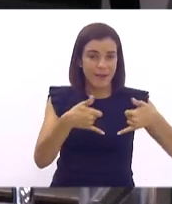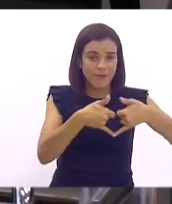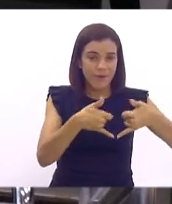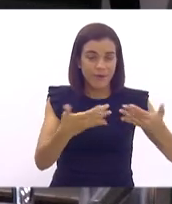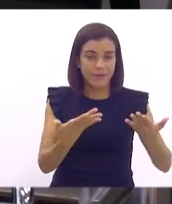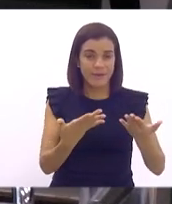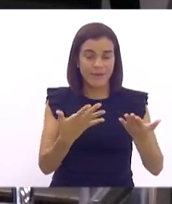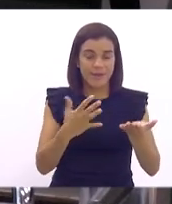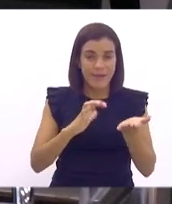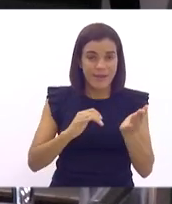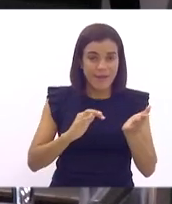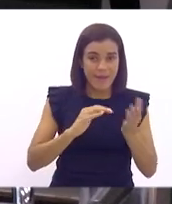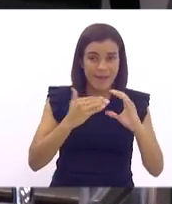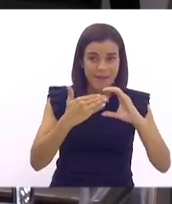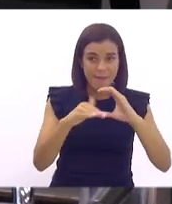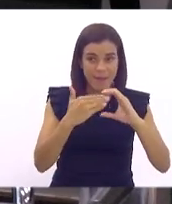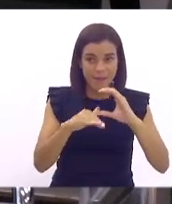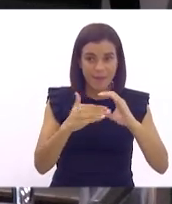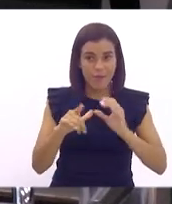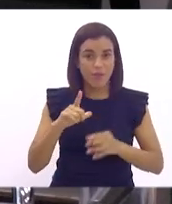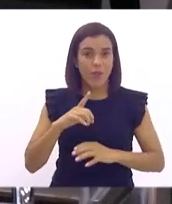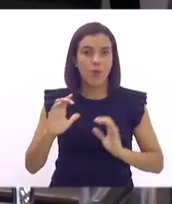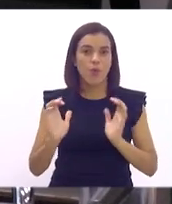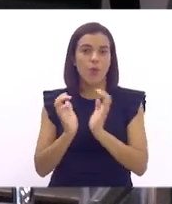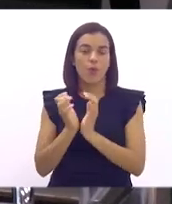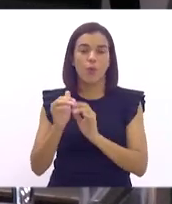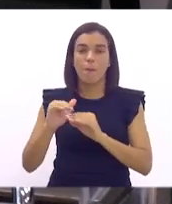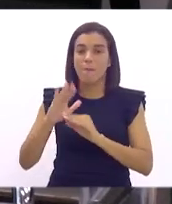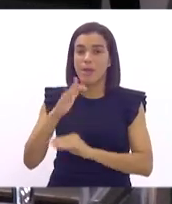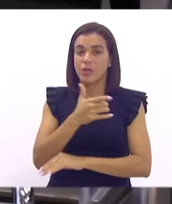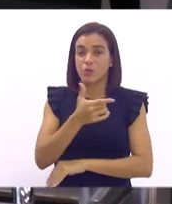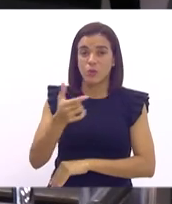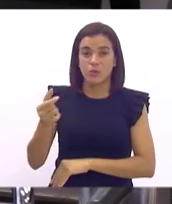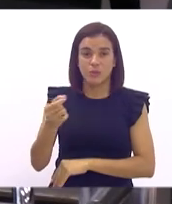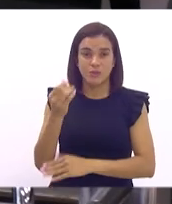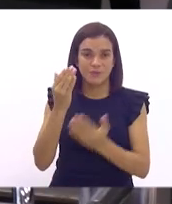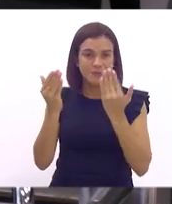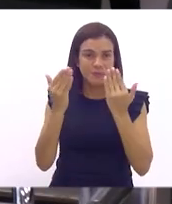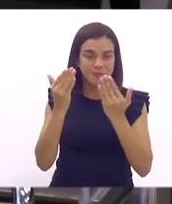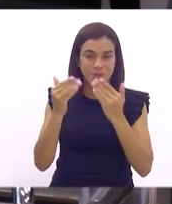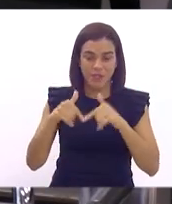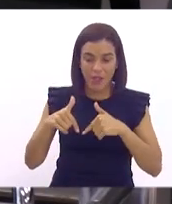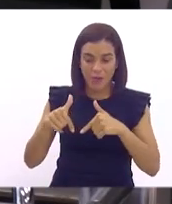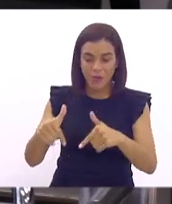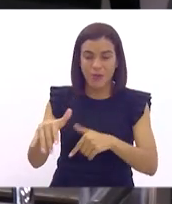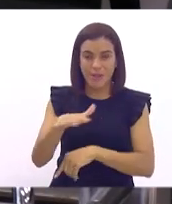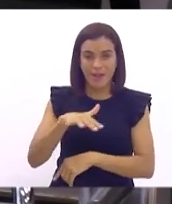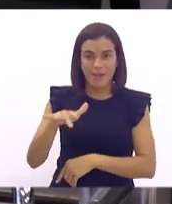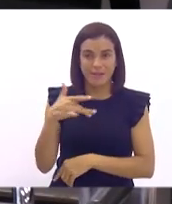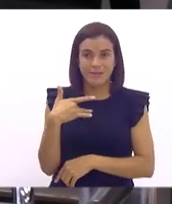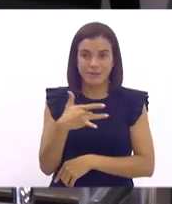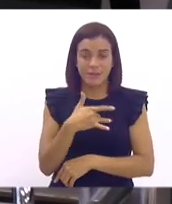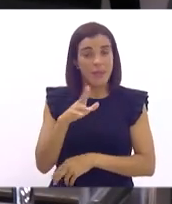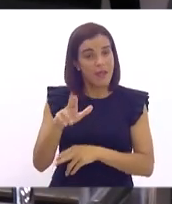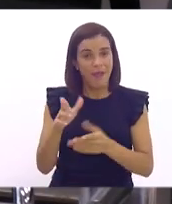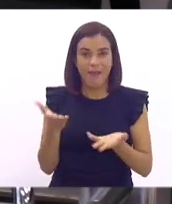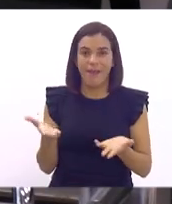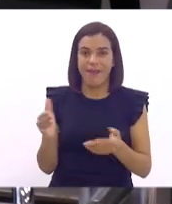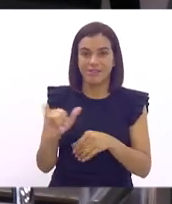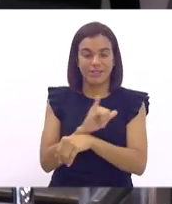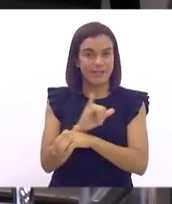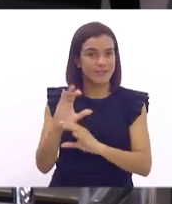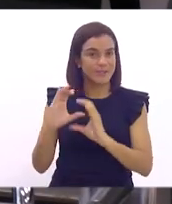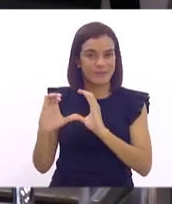Eu consigo falar com a saúde, porque eu tenho um grupo aqui com mais de 200 psicólogos que atuam na saúde. É assim que eu me comunico com eles. E o